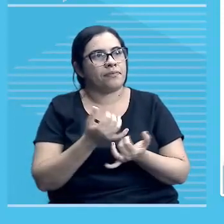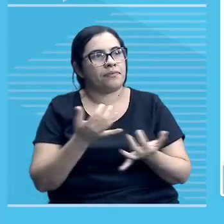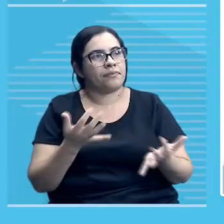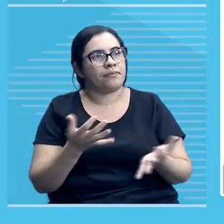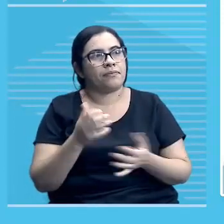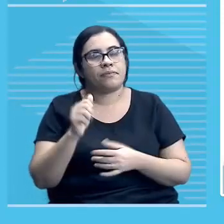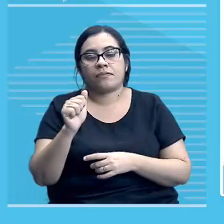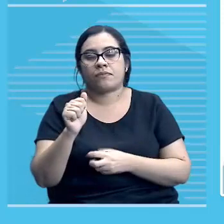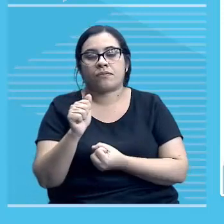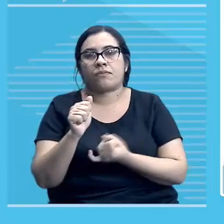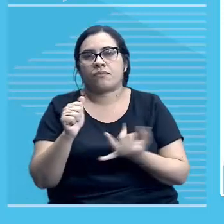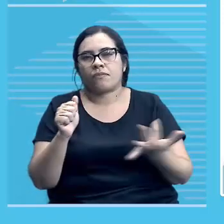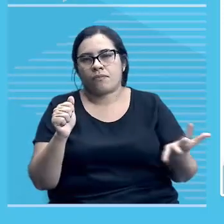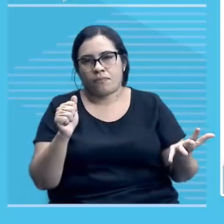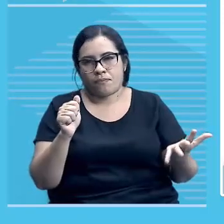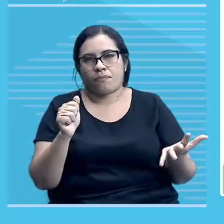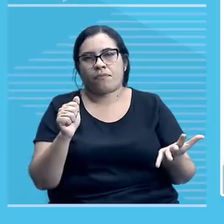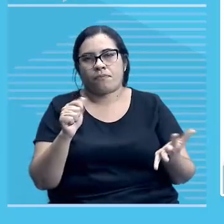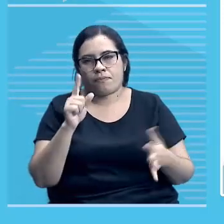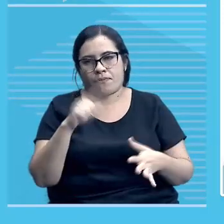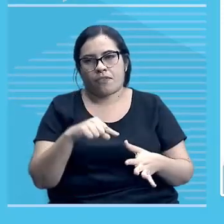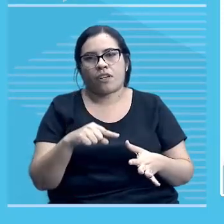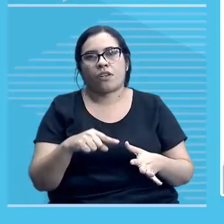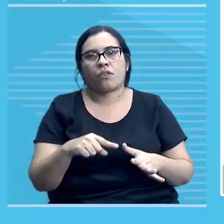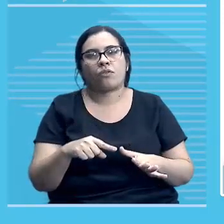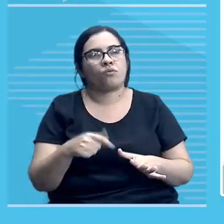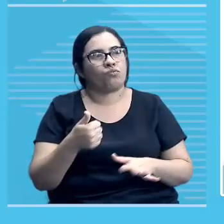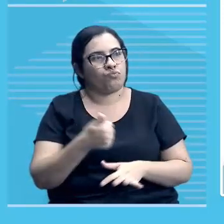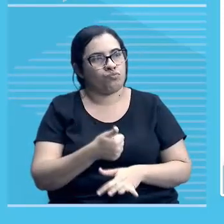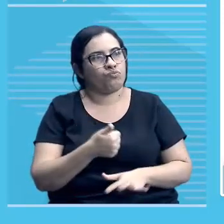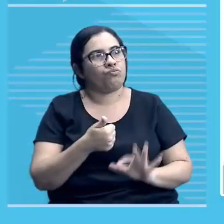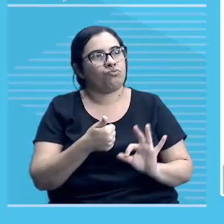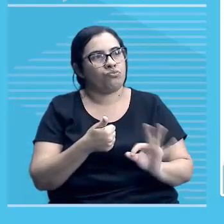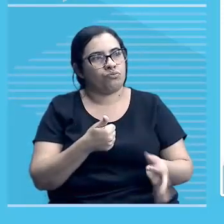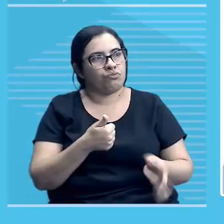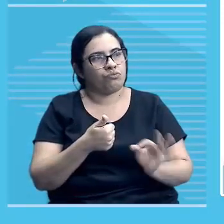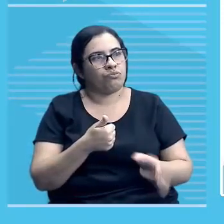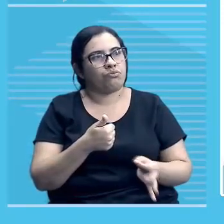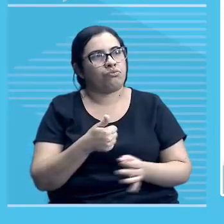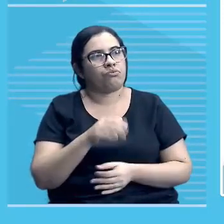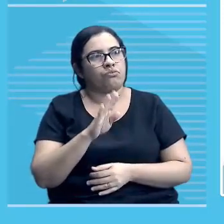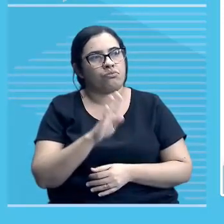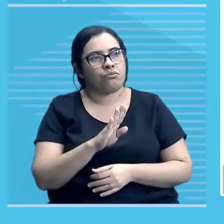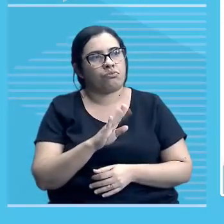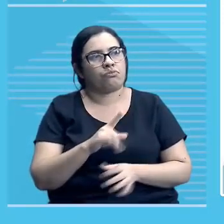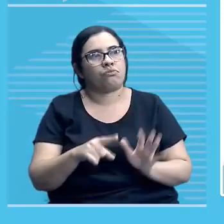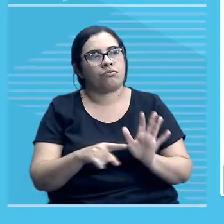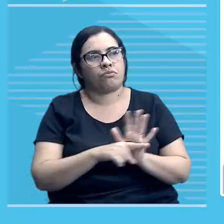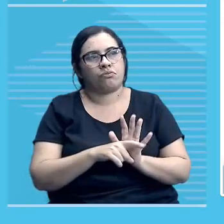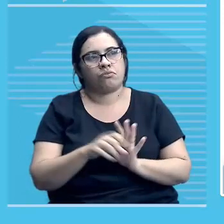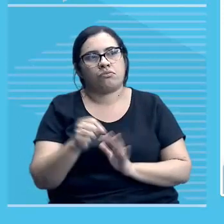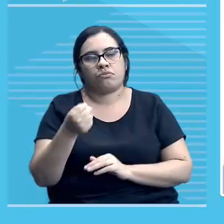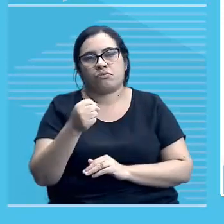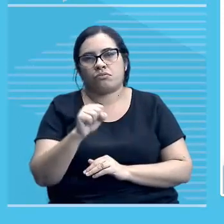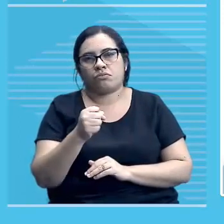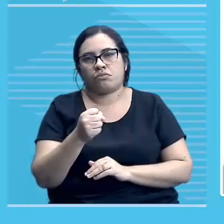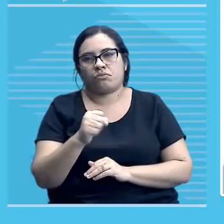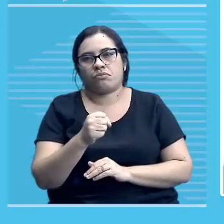A é 1, o B, menos 8, e o